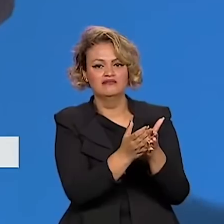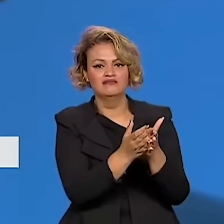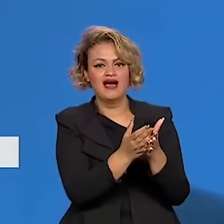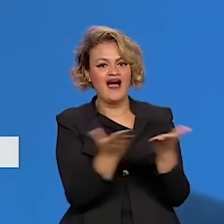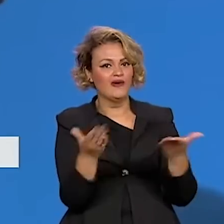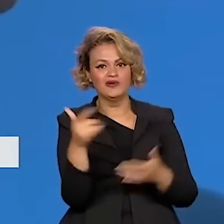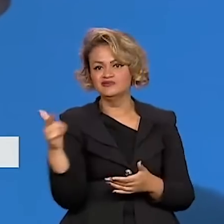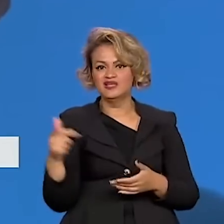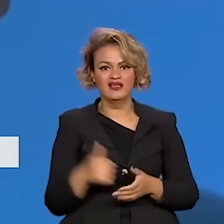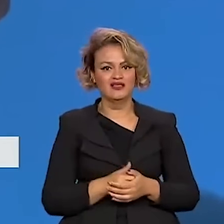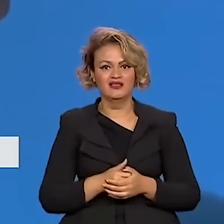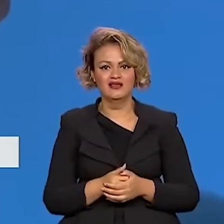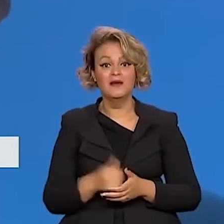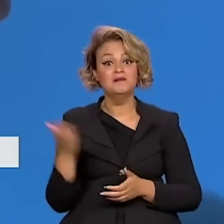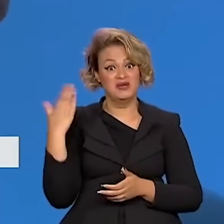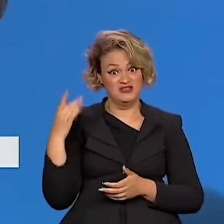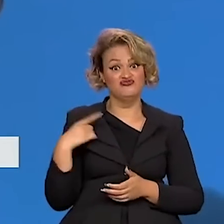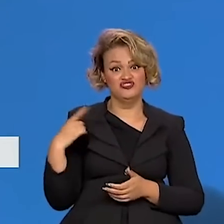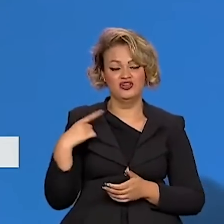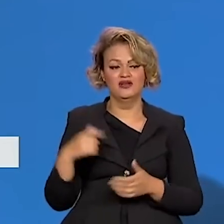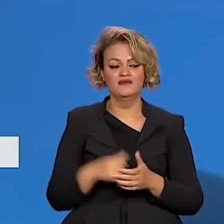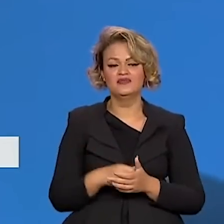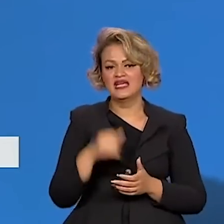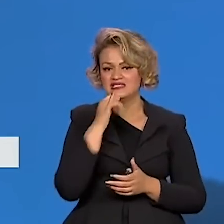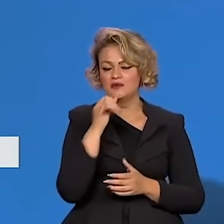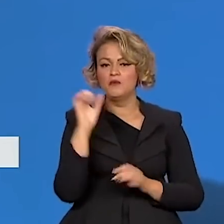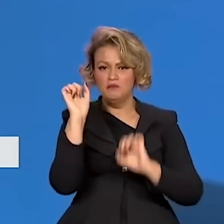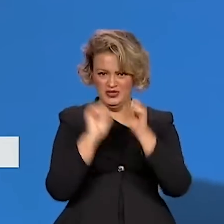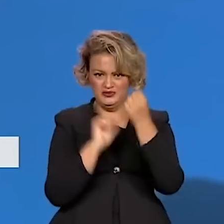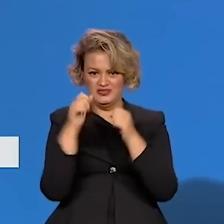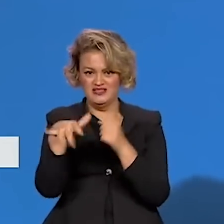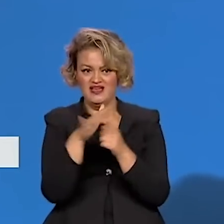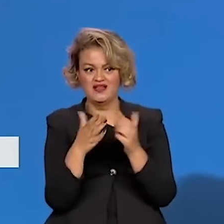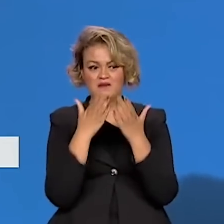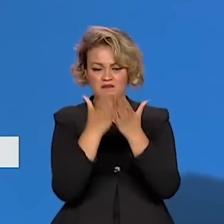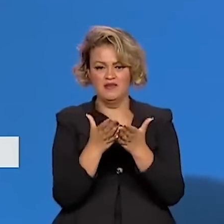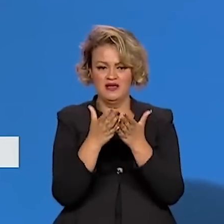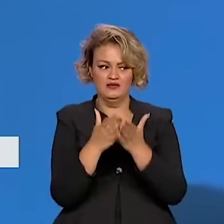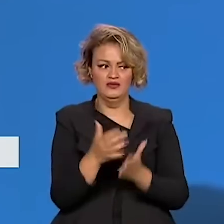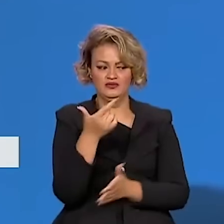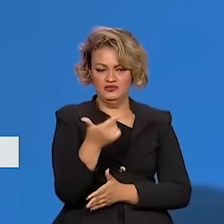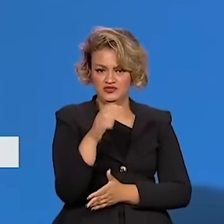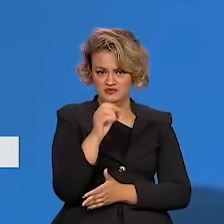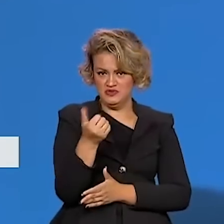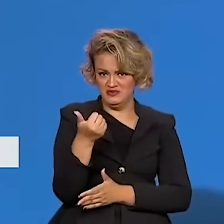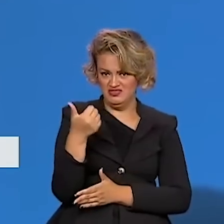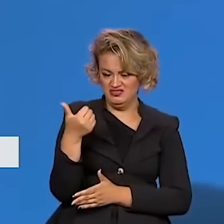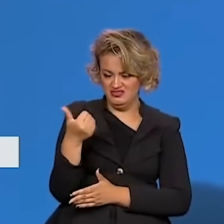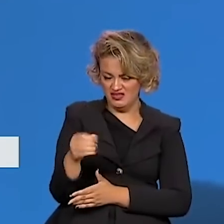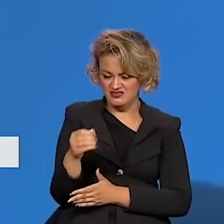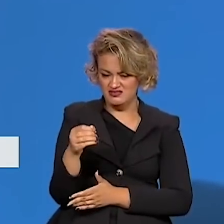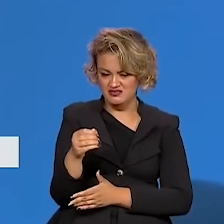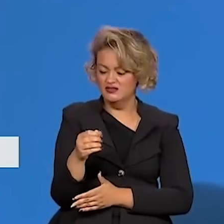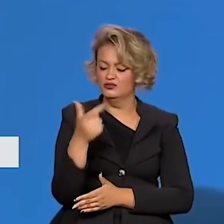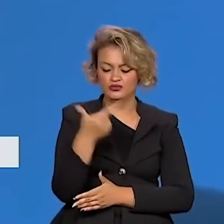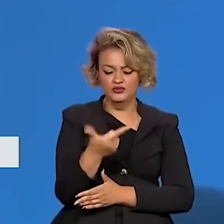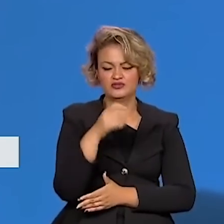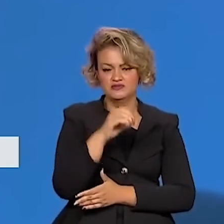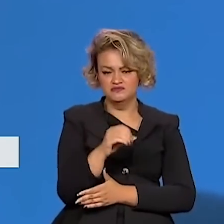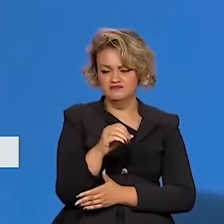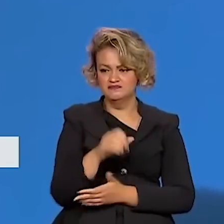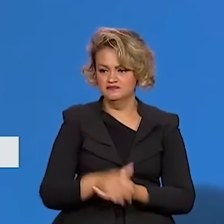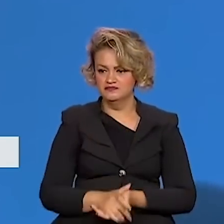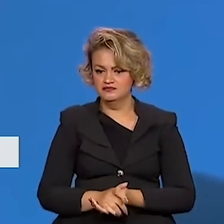só para você ter ideia uma indústria naval que em 2010 tinha 3 mil em 2003